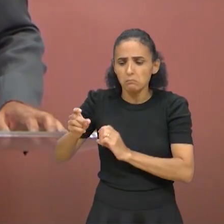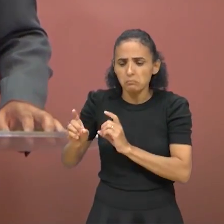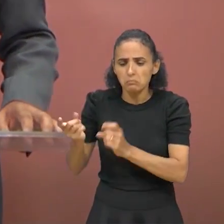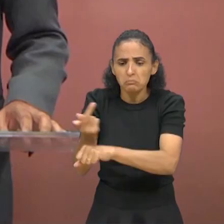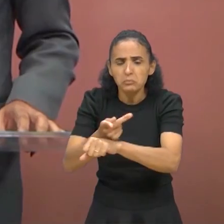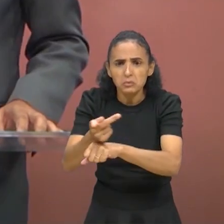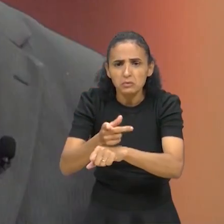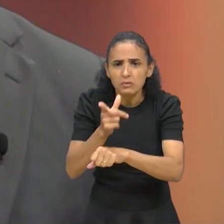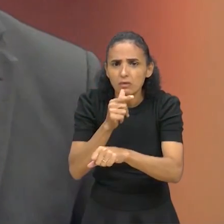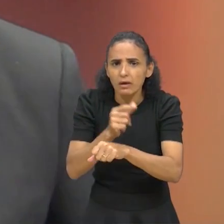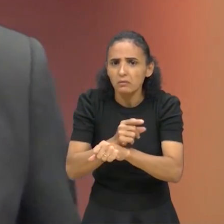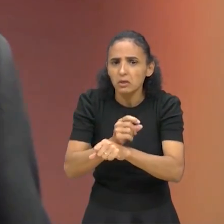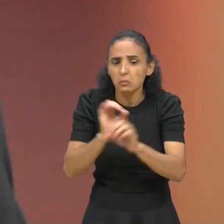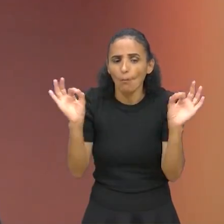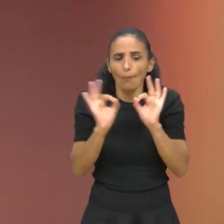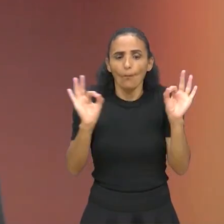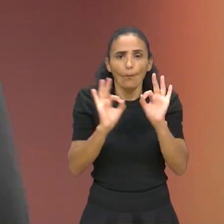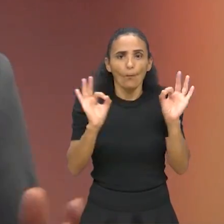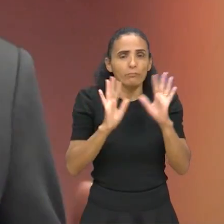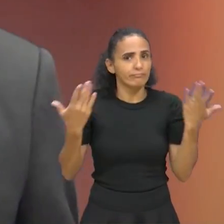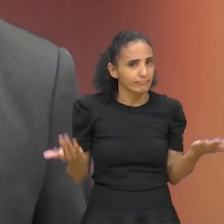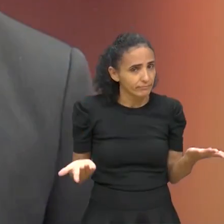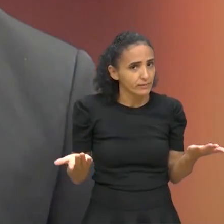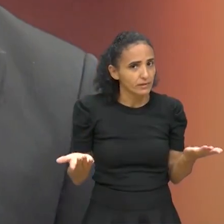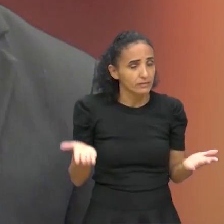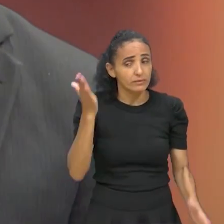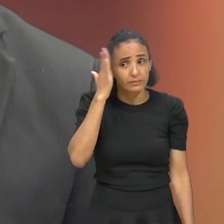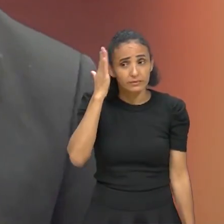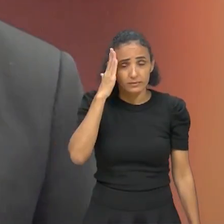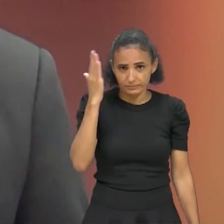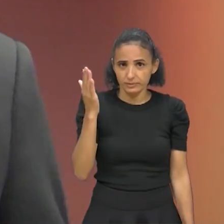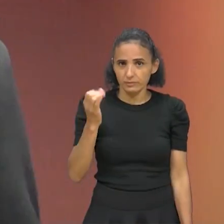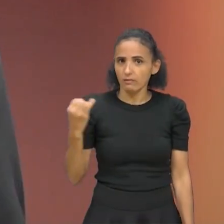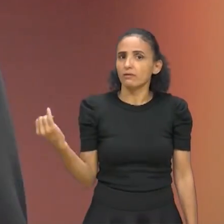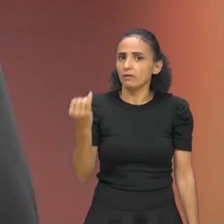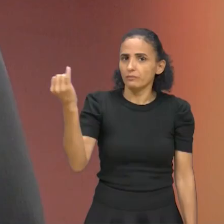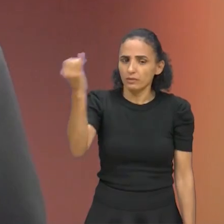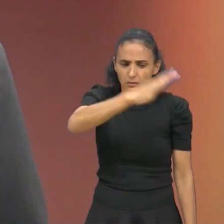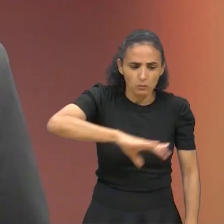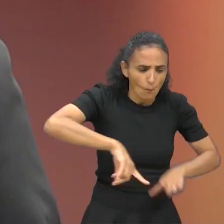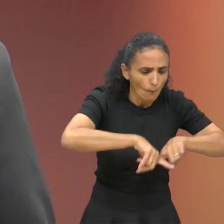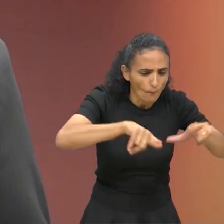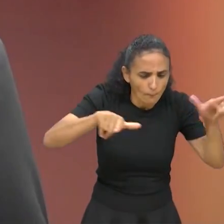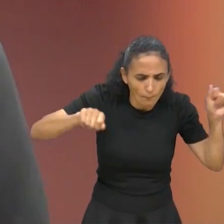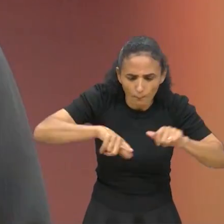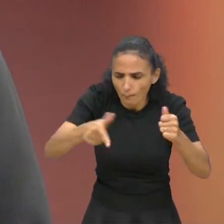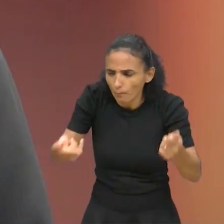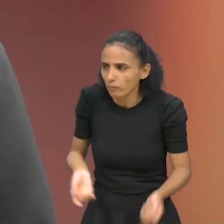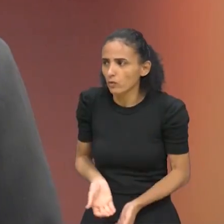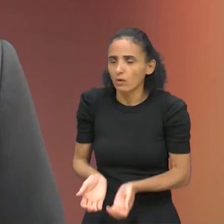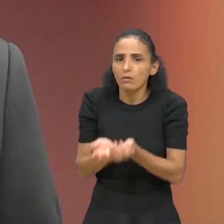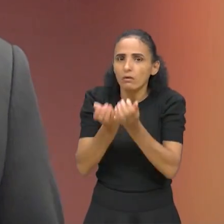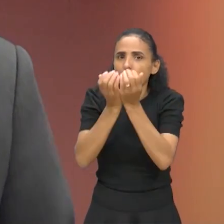água. Nós sabemos que é de fundamental importância numa região desértica o suprimento de